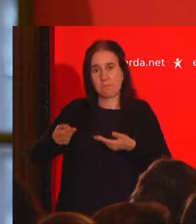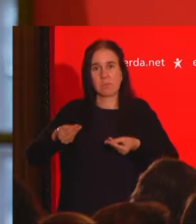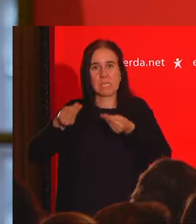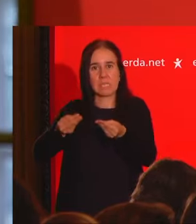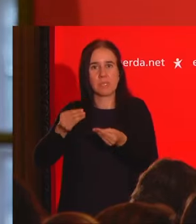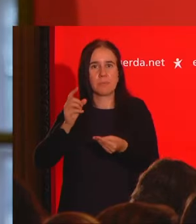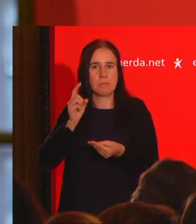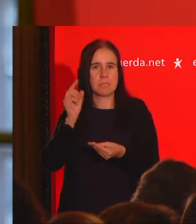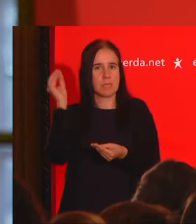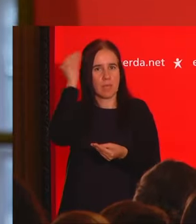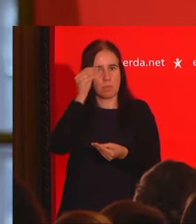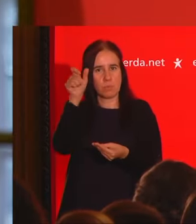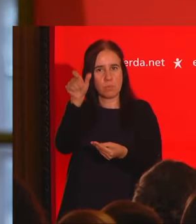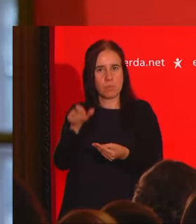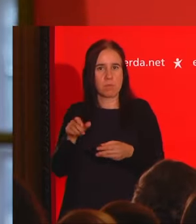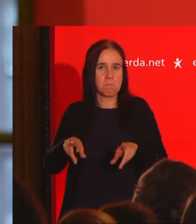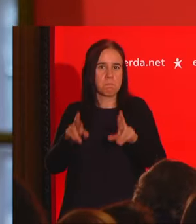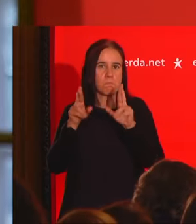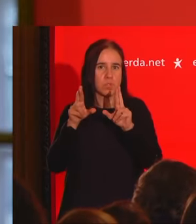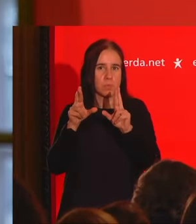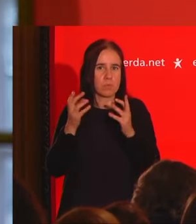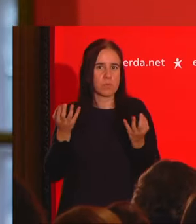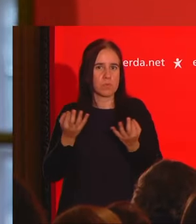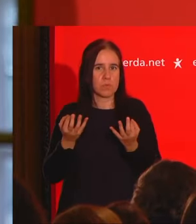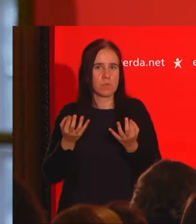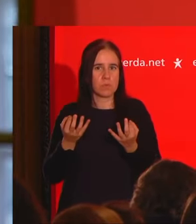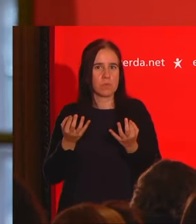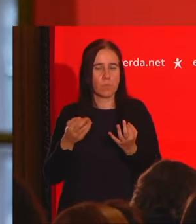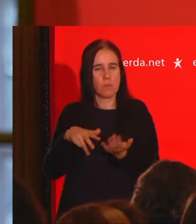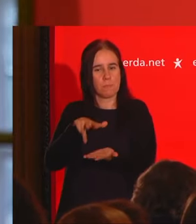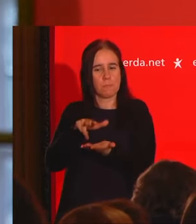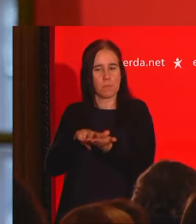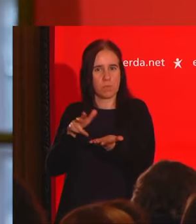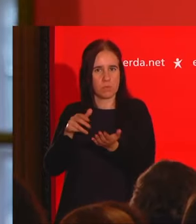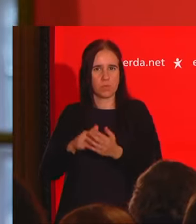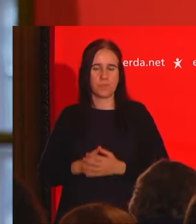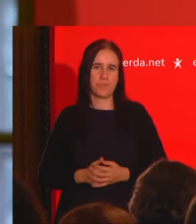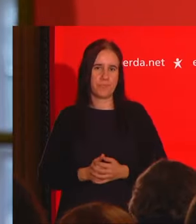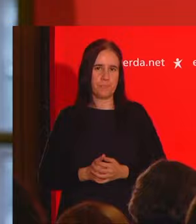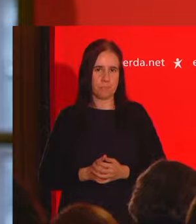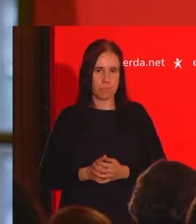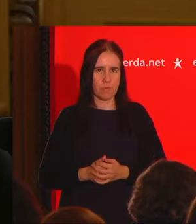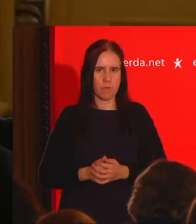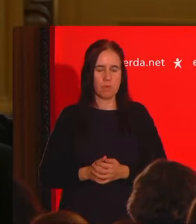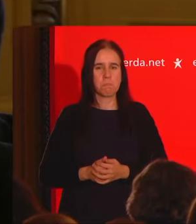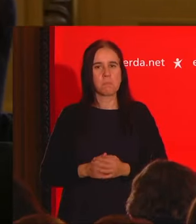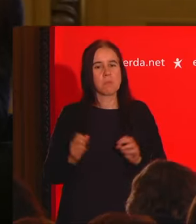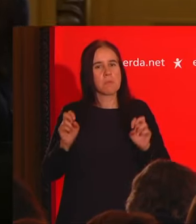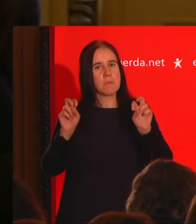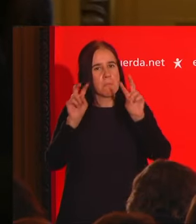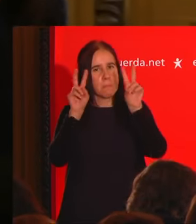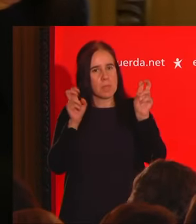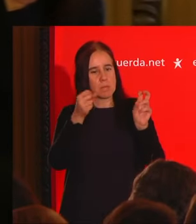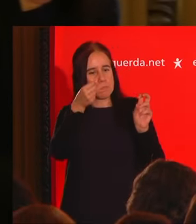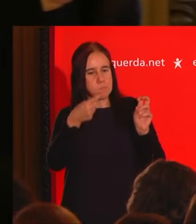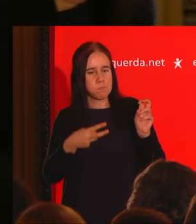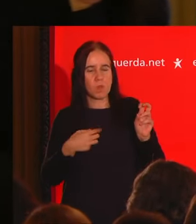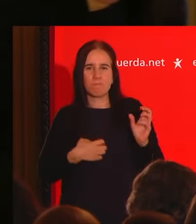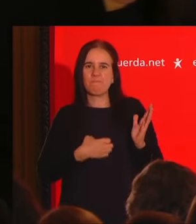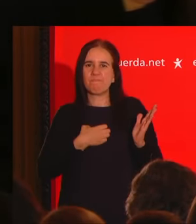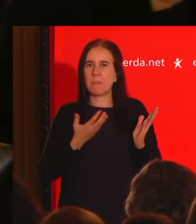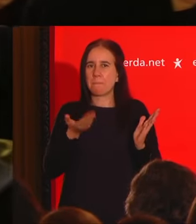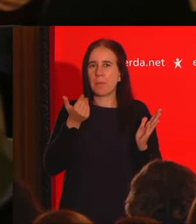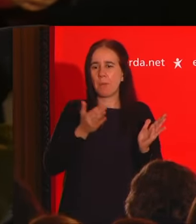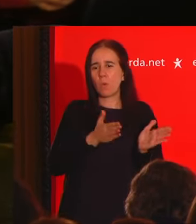Presidente da República e que esperemos que seja promulgado. Temos algumas matérias que achamos que estão muito aquém,